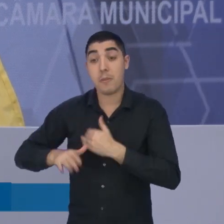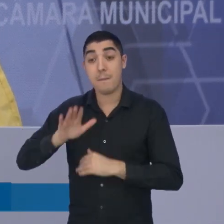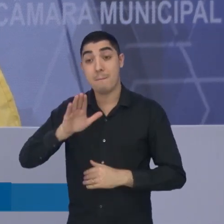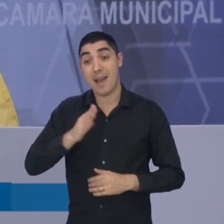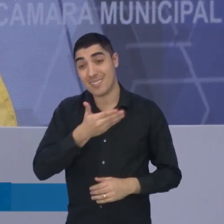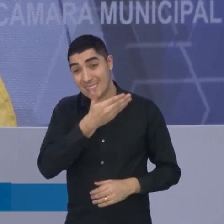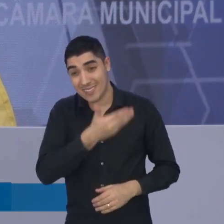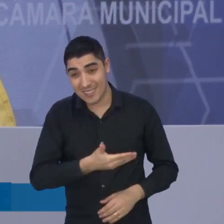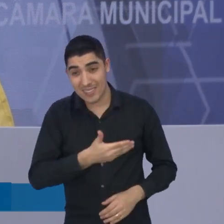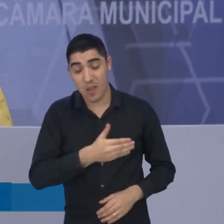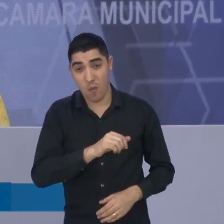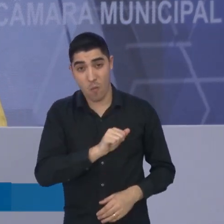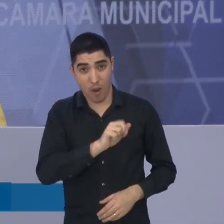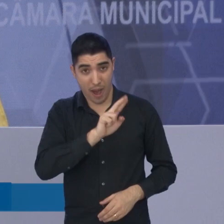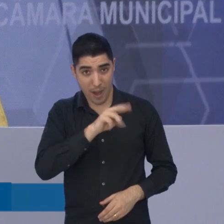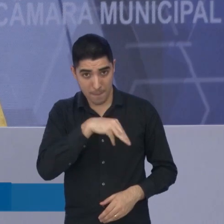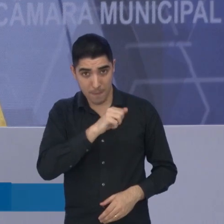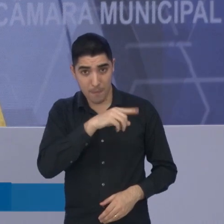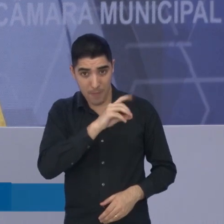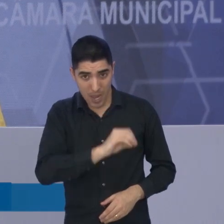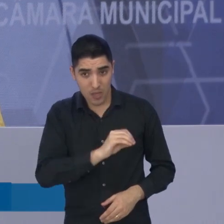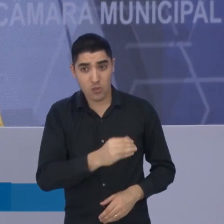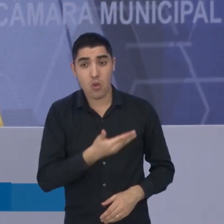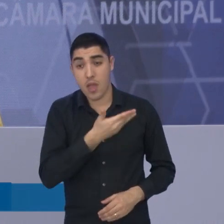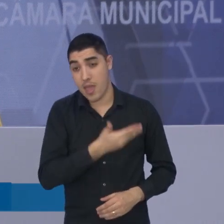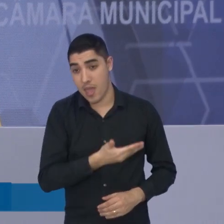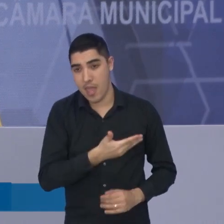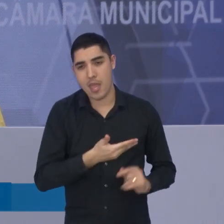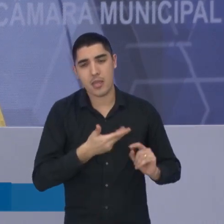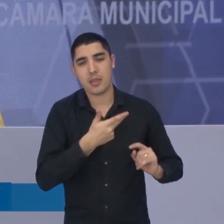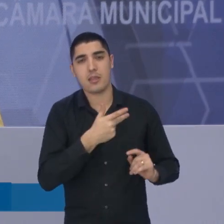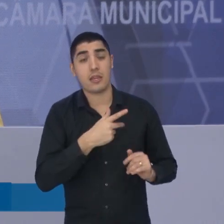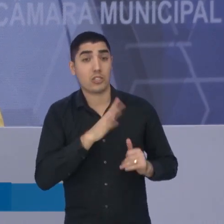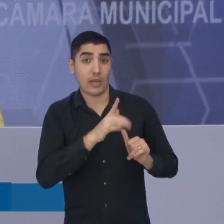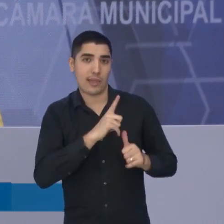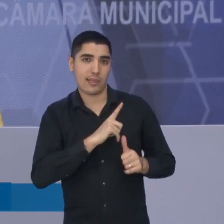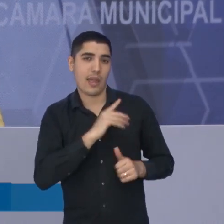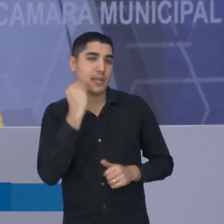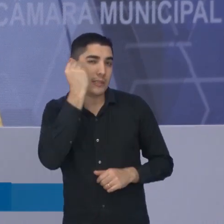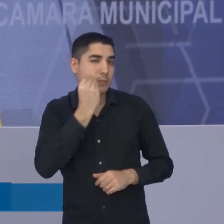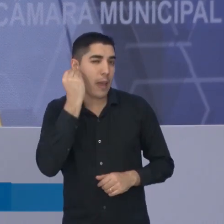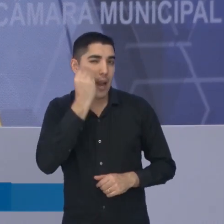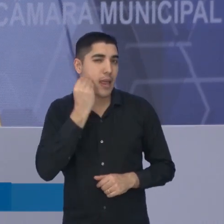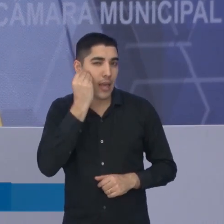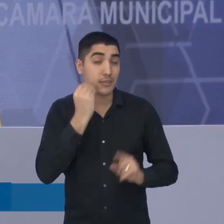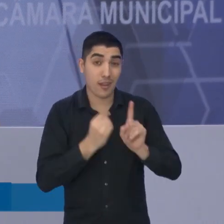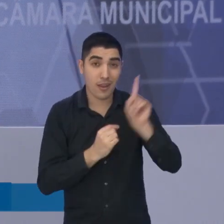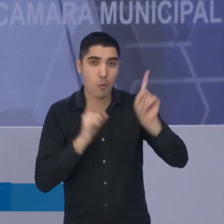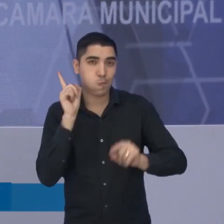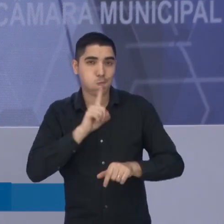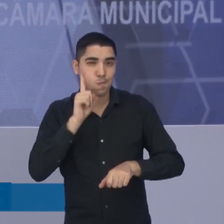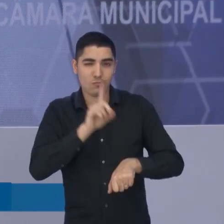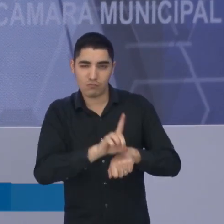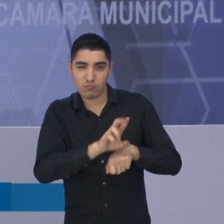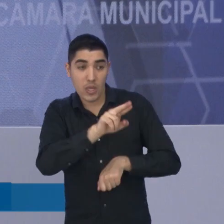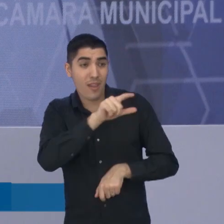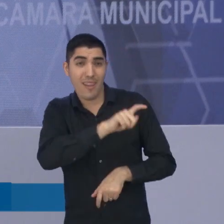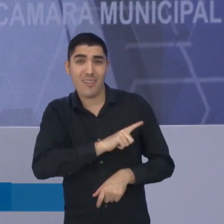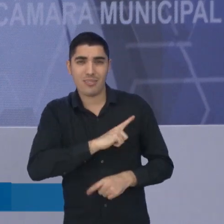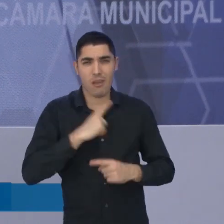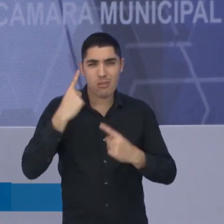trouxe, primeiro, a ousadia de um doutorado nos Estados Unidos, novas ideias,